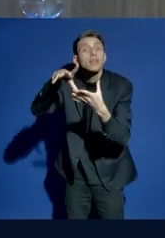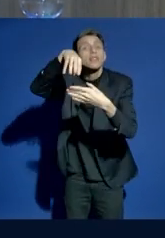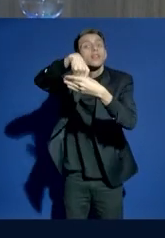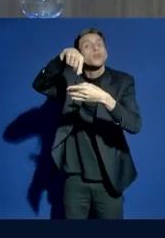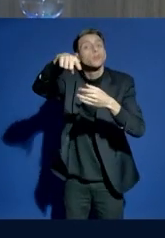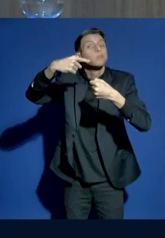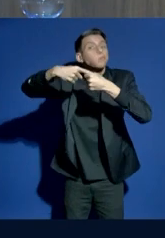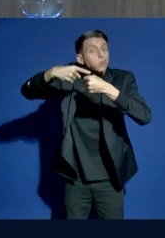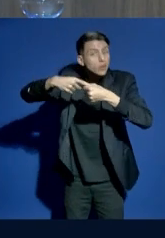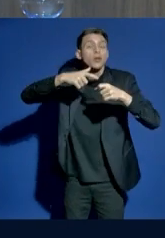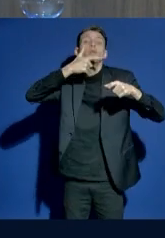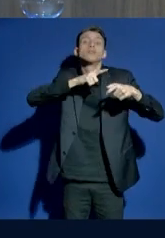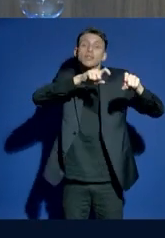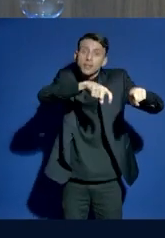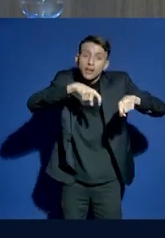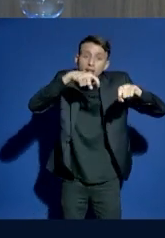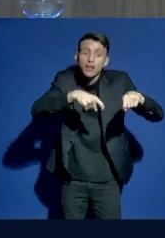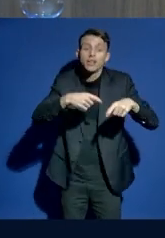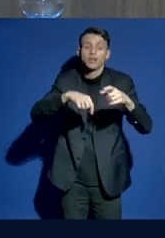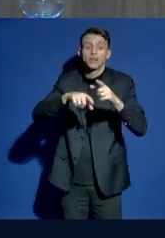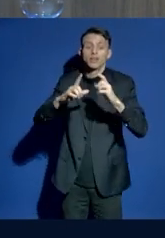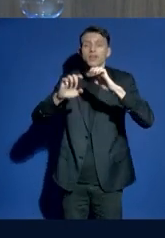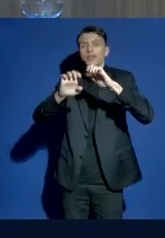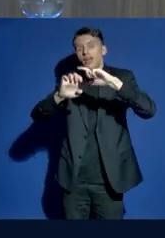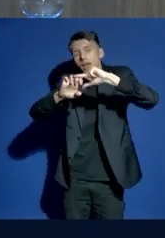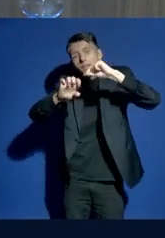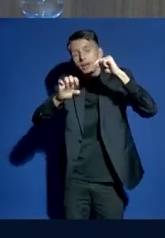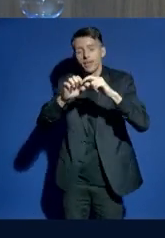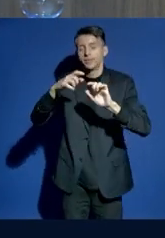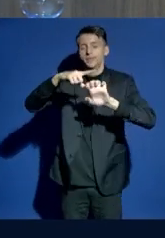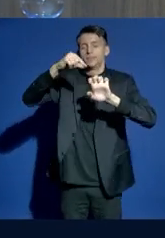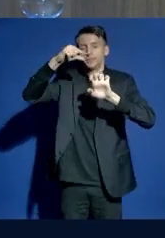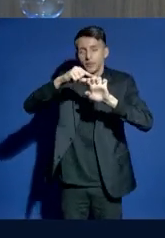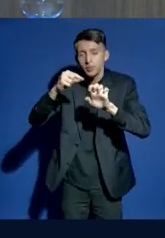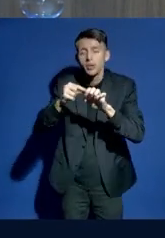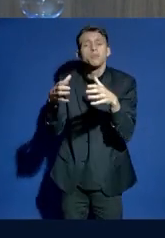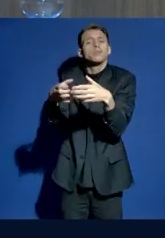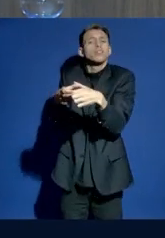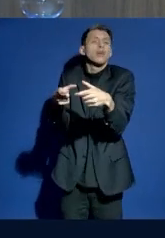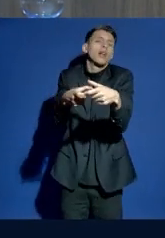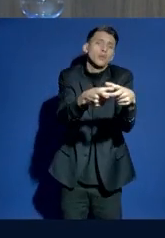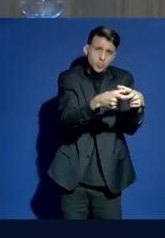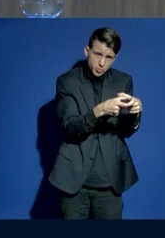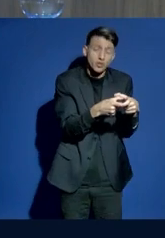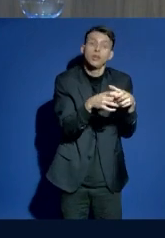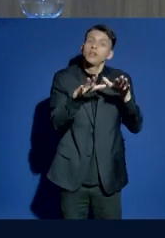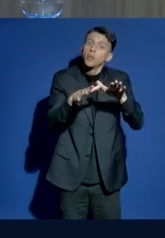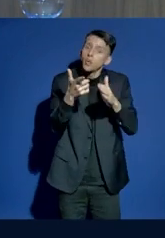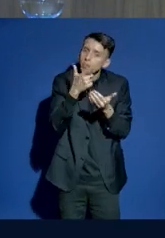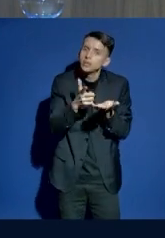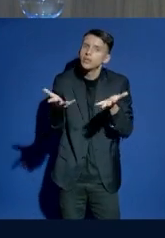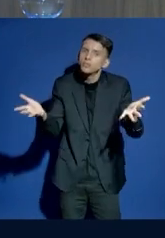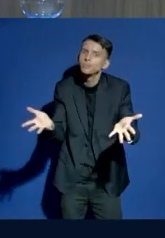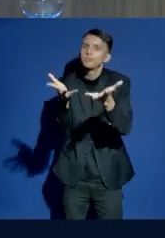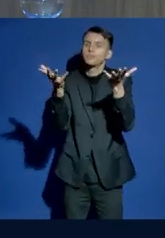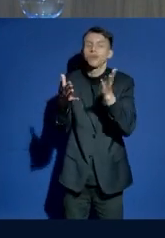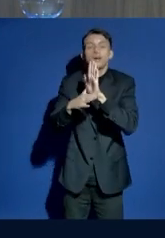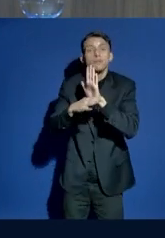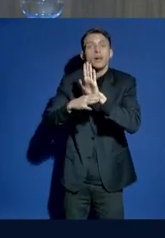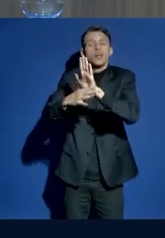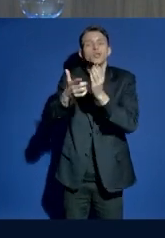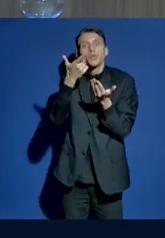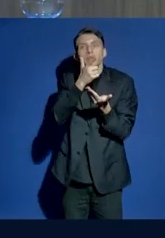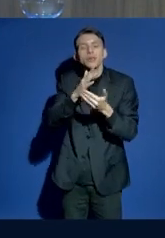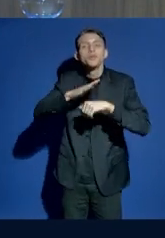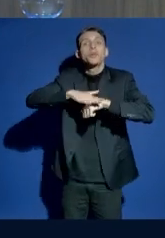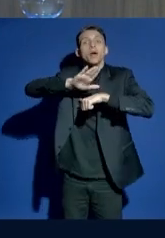cada vez mais competitivos, junto às cooperativas, junto às empresas que eles trabalham, ficando cada vez mais competitivo